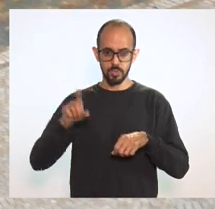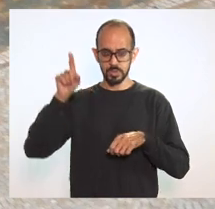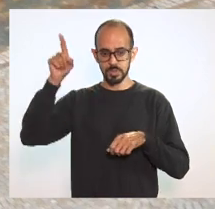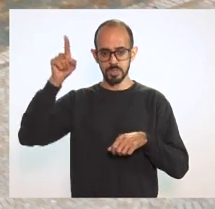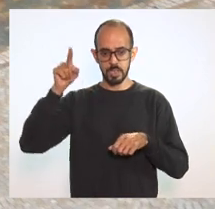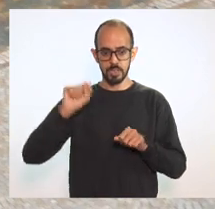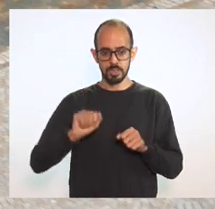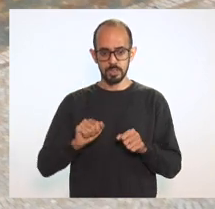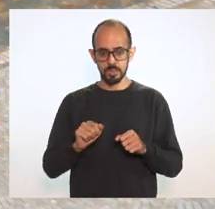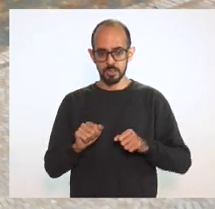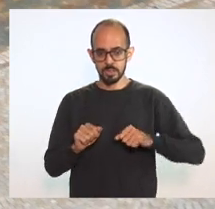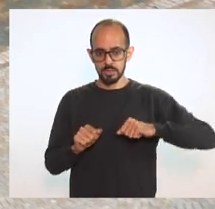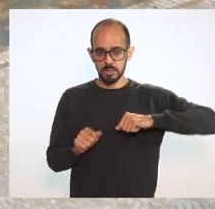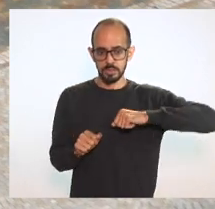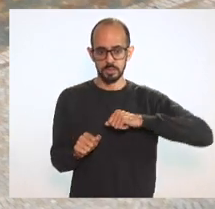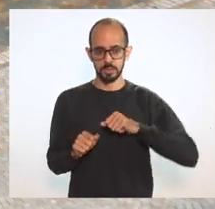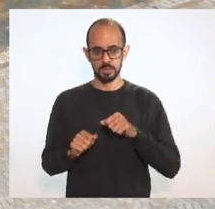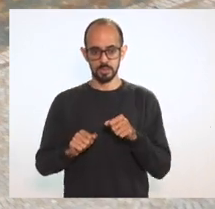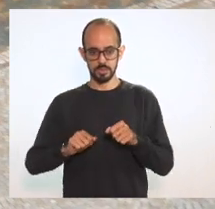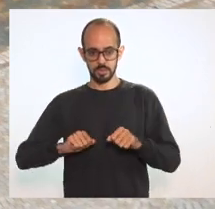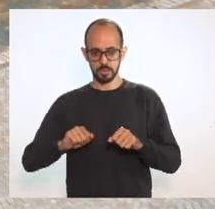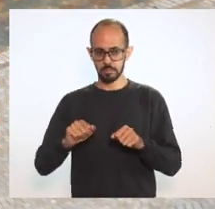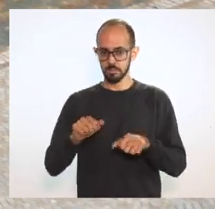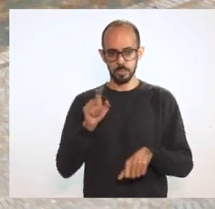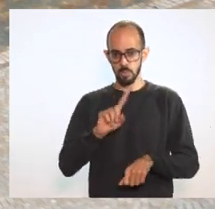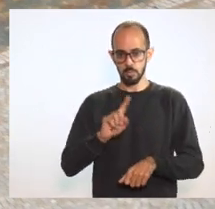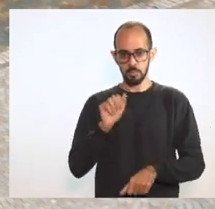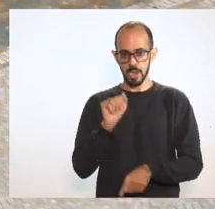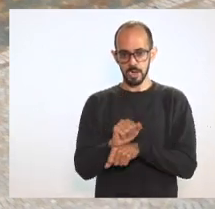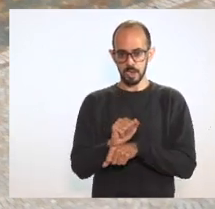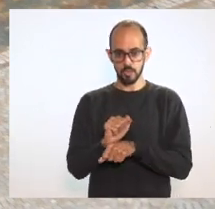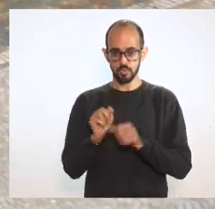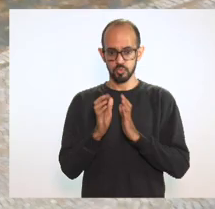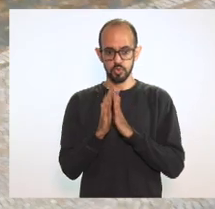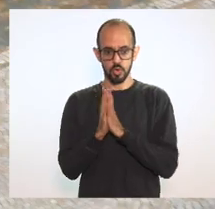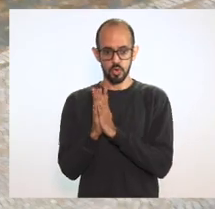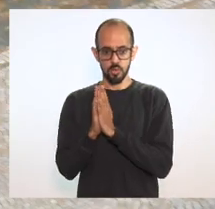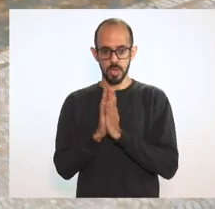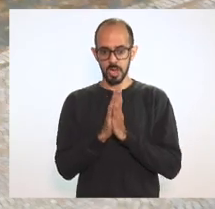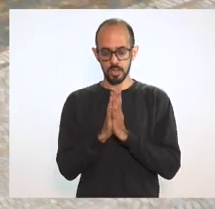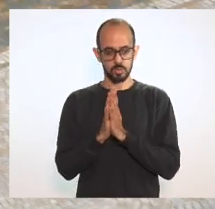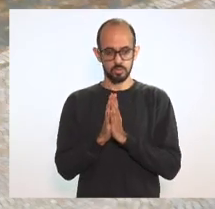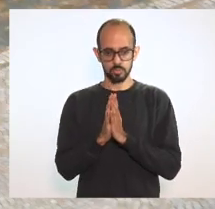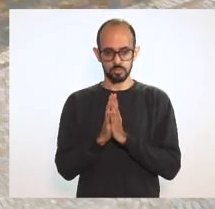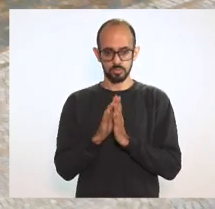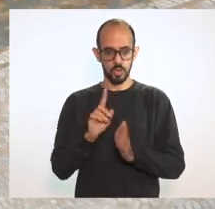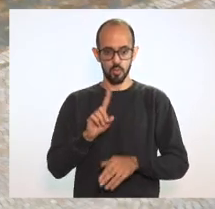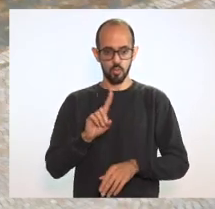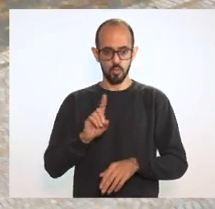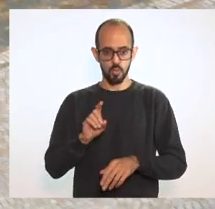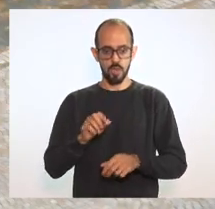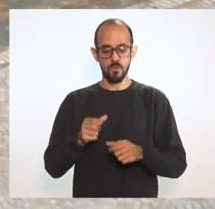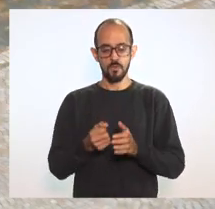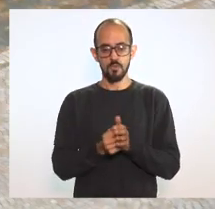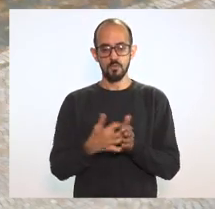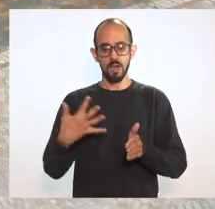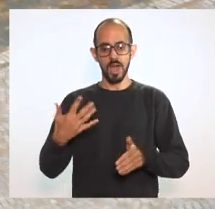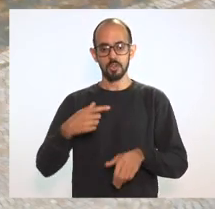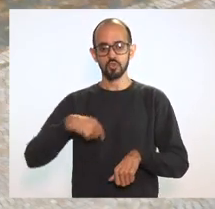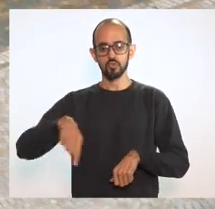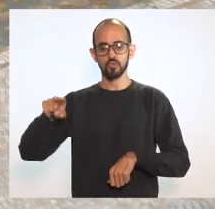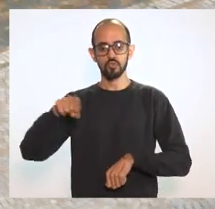rua pedir voto e aglomerar? Não. Hipócritas, muitos. Foram para as ruas, pediram